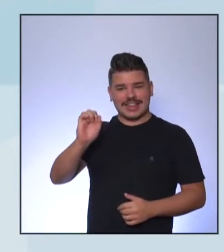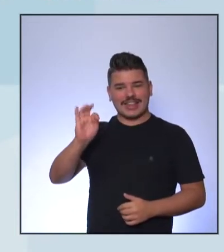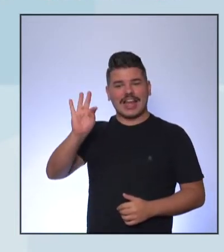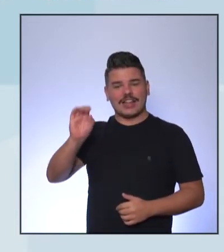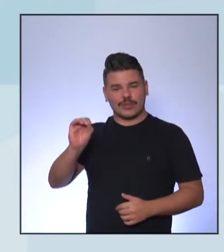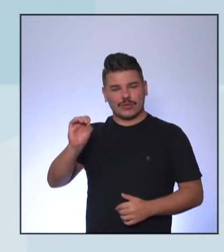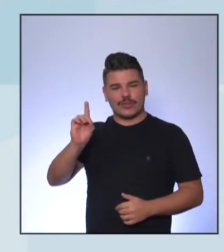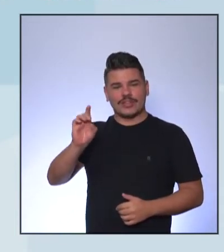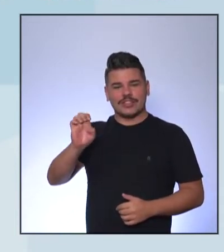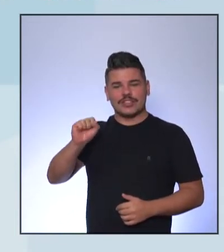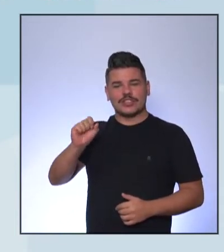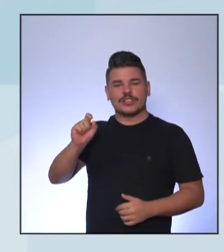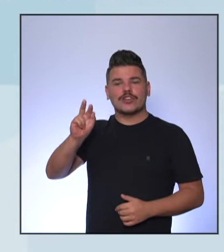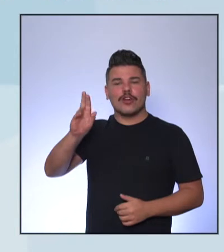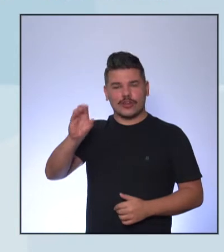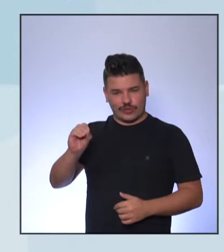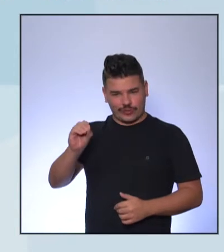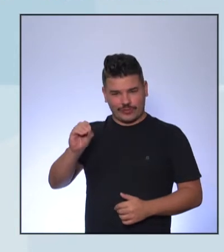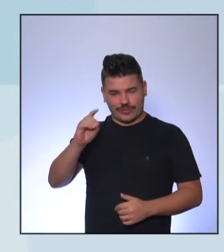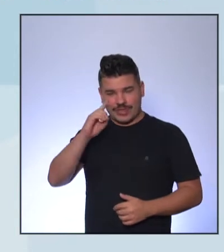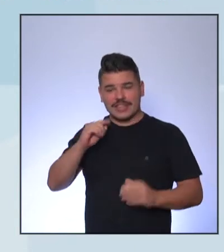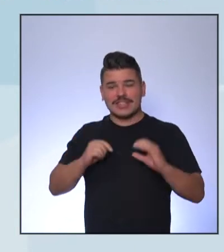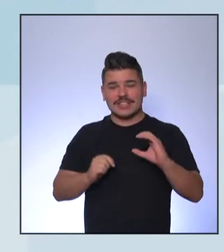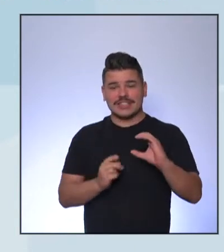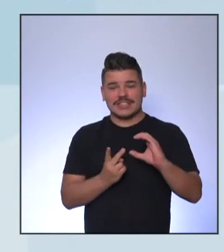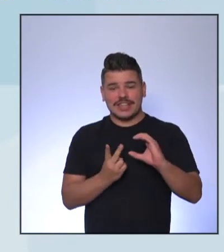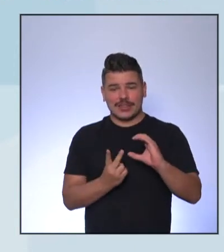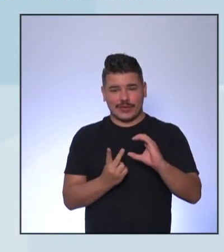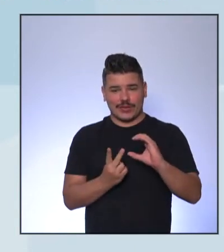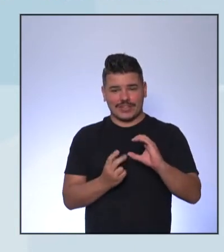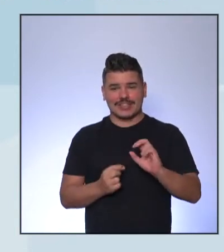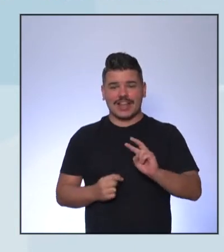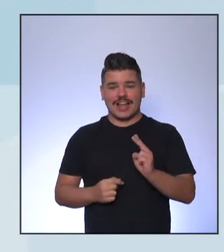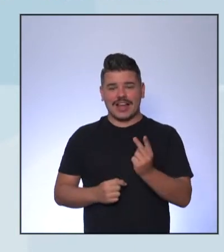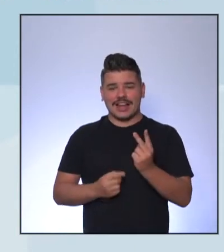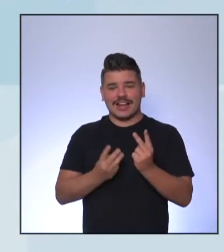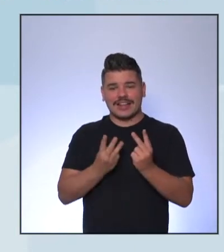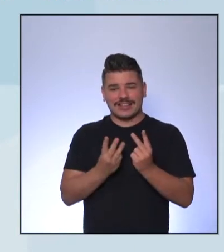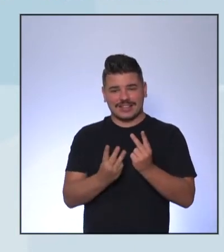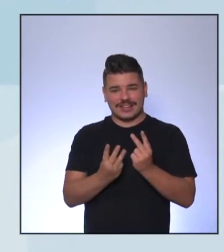água e a liberação do gás carbônico, que é o que caracteriza,